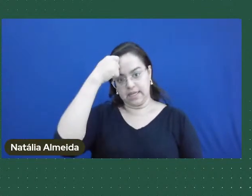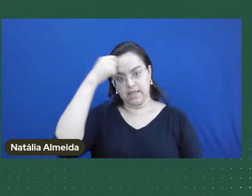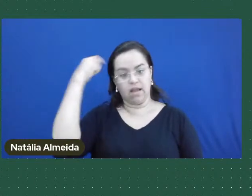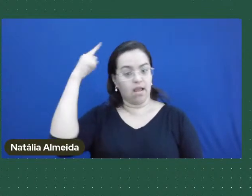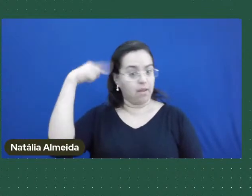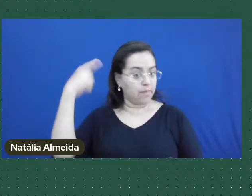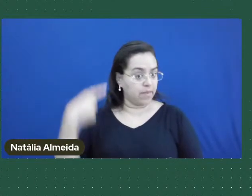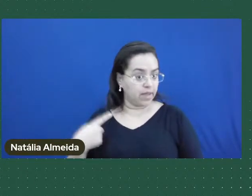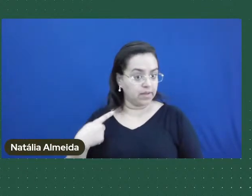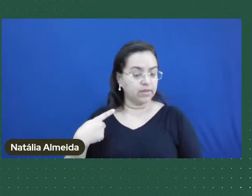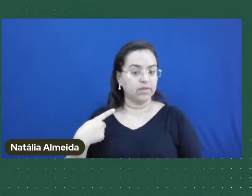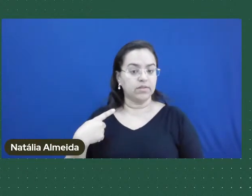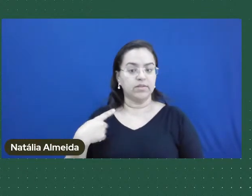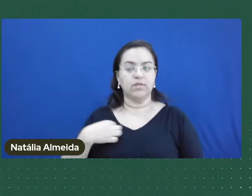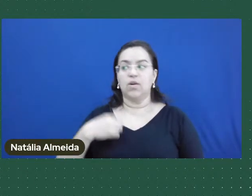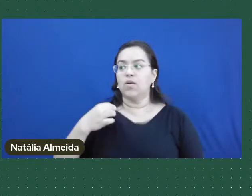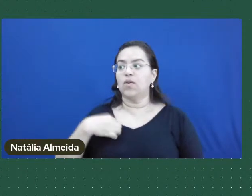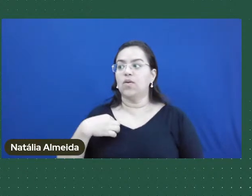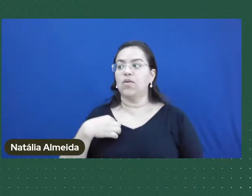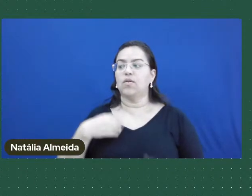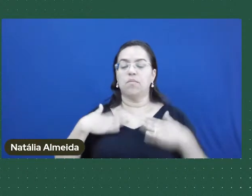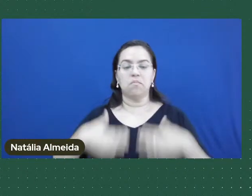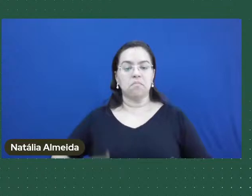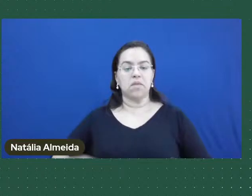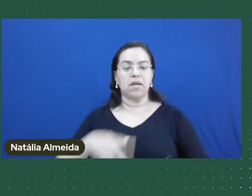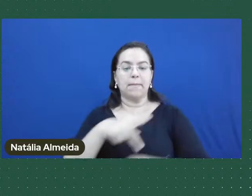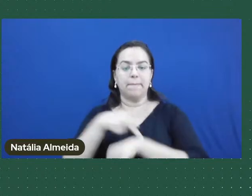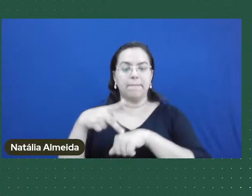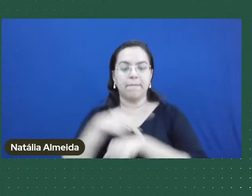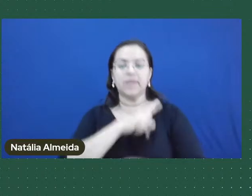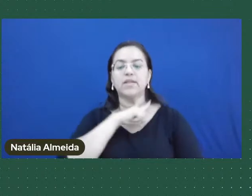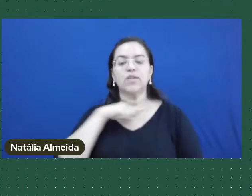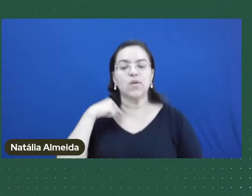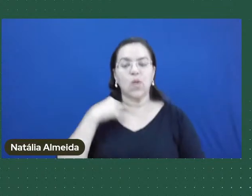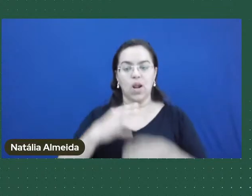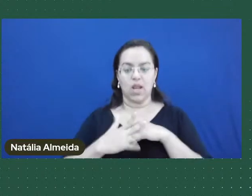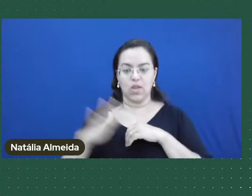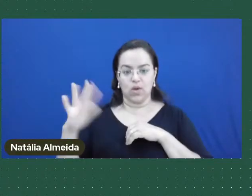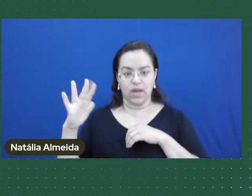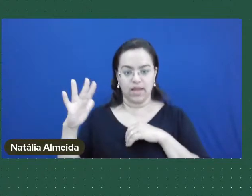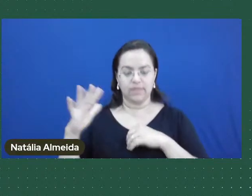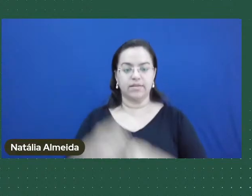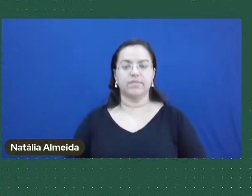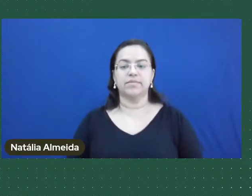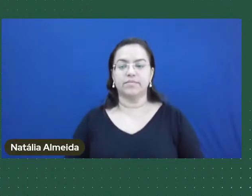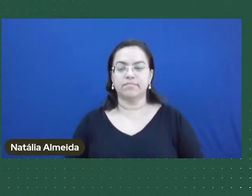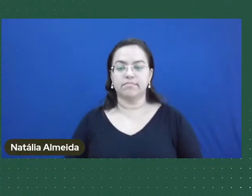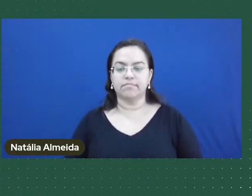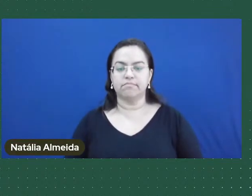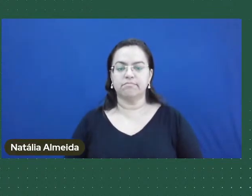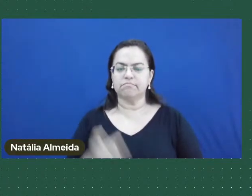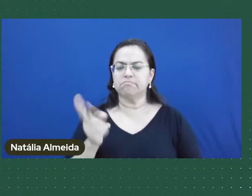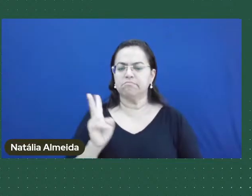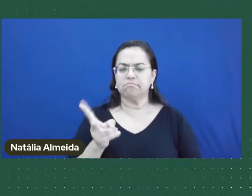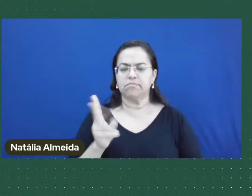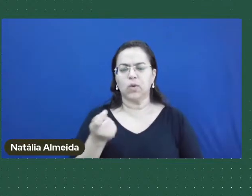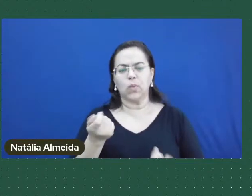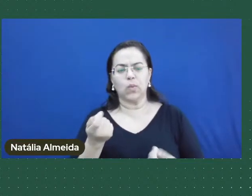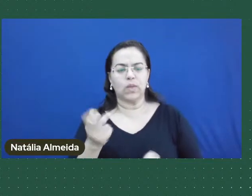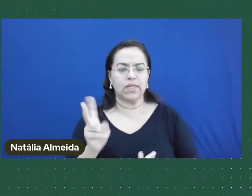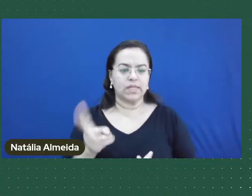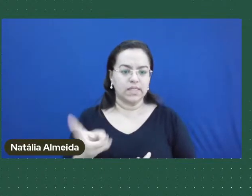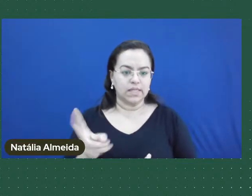crespos, estou vestindo uma camisa preta, um colar dourado, como quase sempre, um sorriso